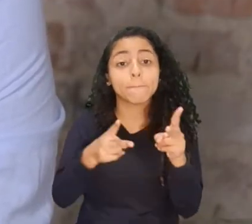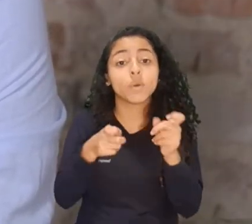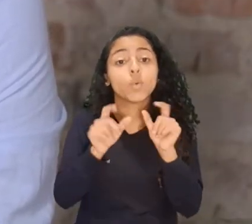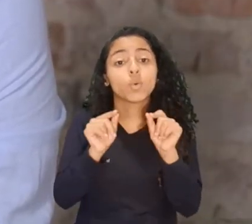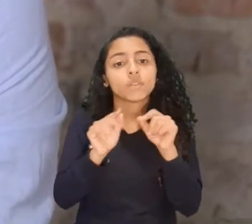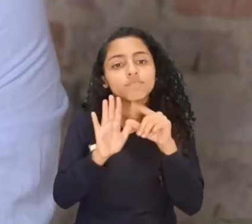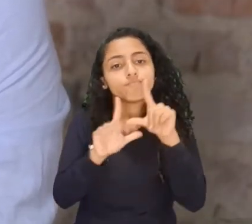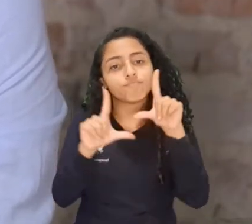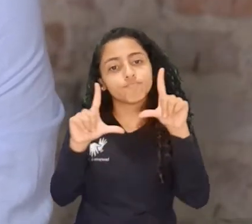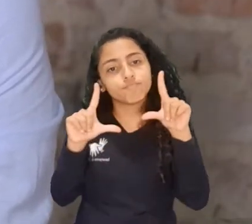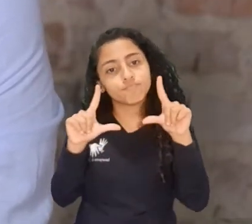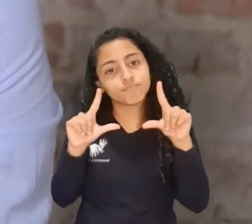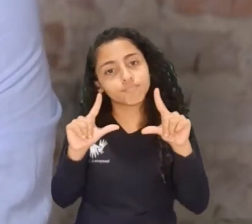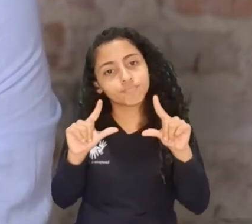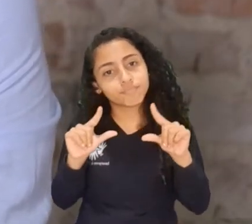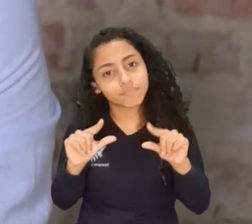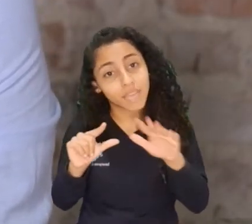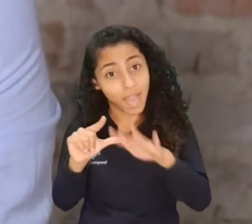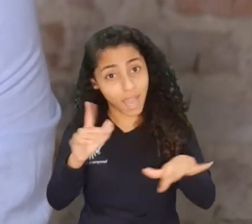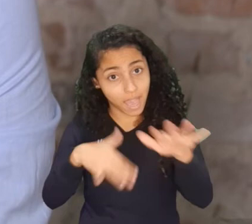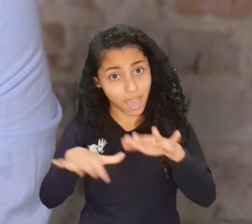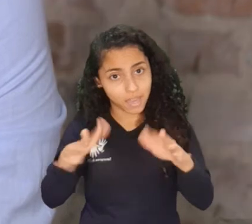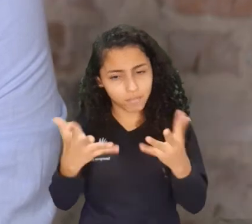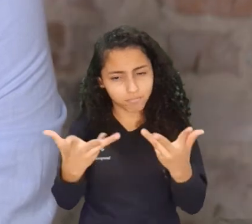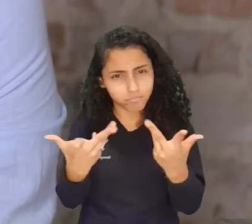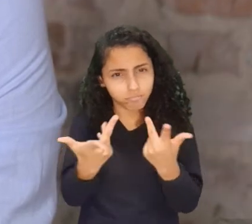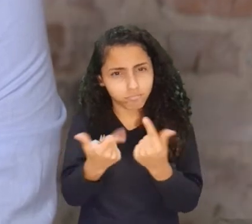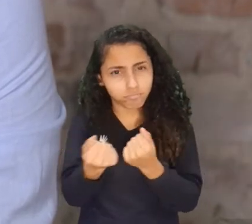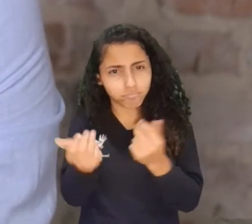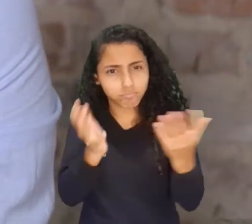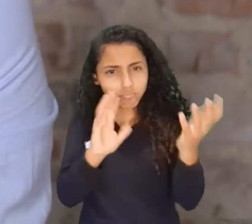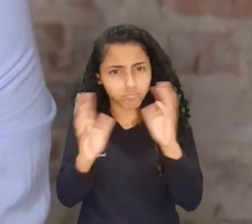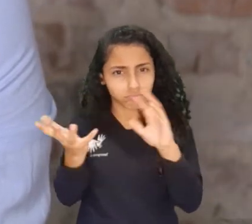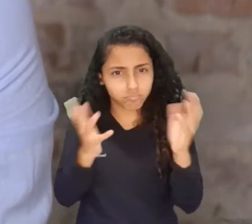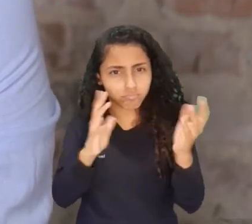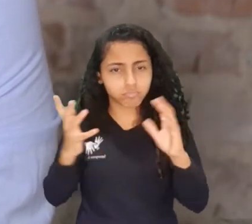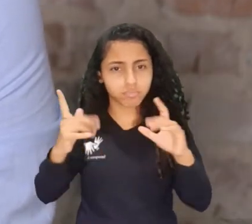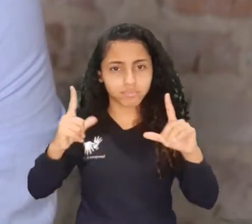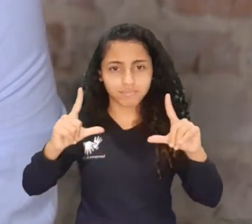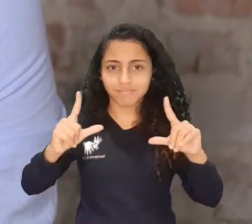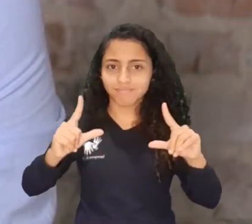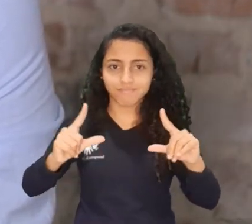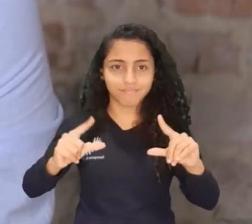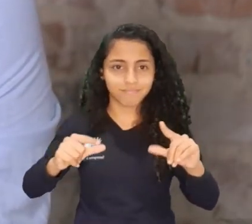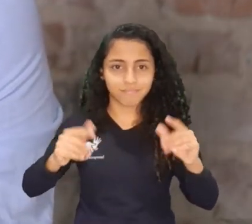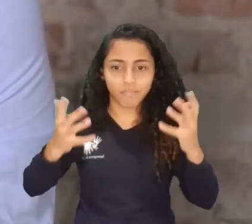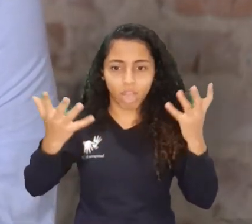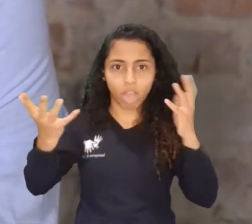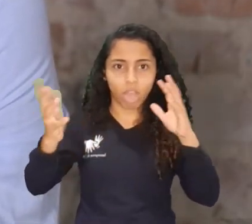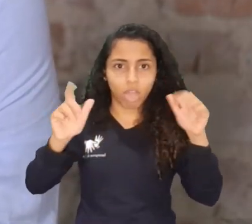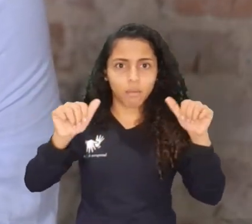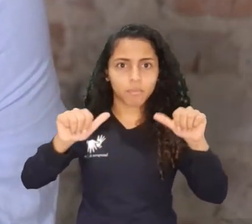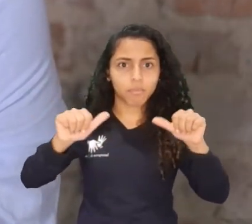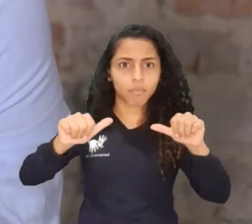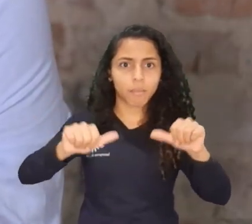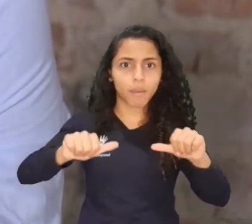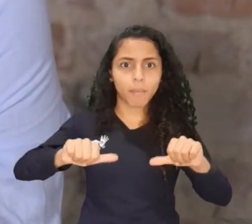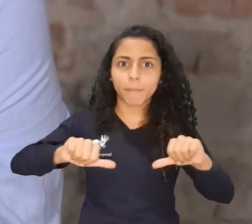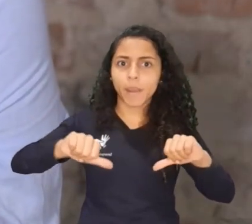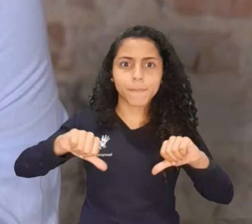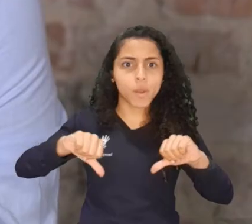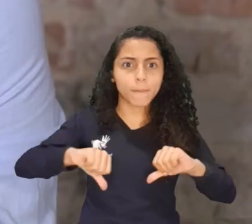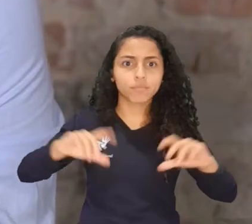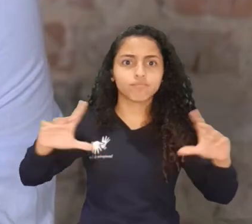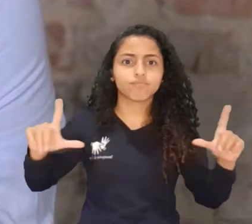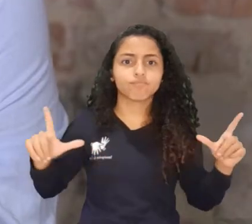das áreas de qualidade climática dentro do bioma, com áreas cada vez piores para a ocorrência das espécies, uma diminuição de